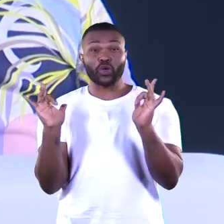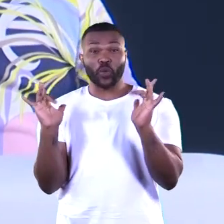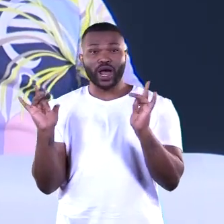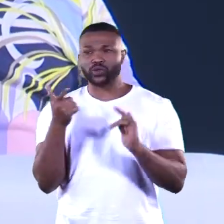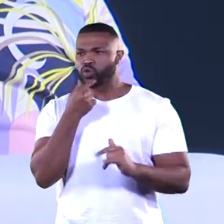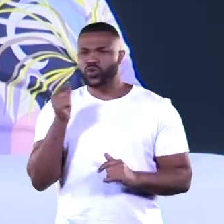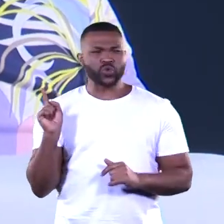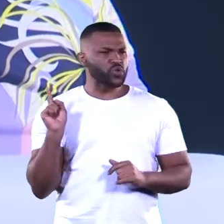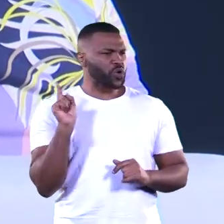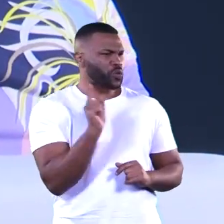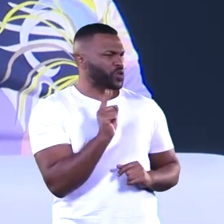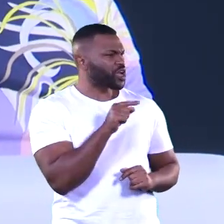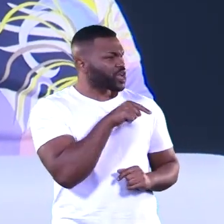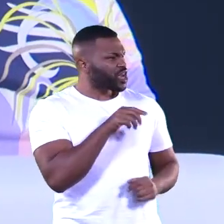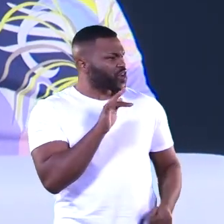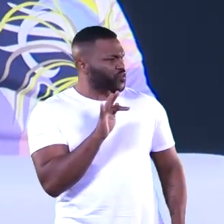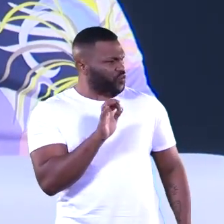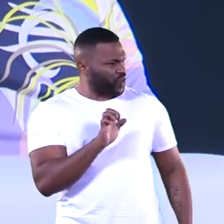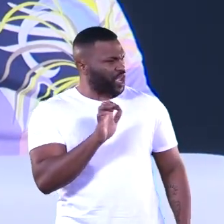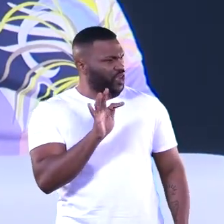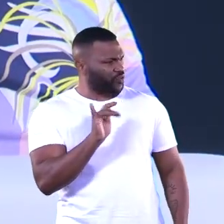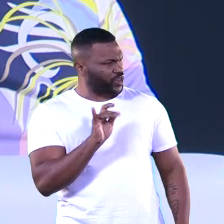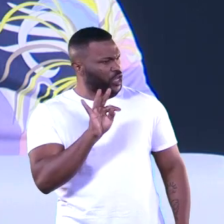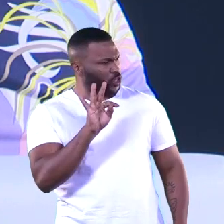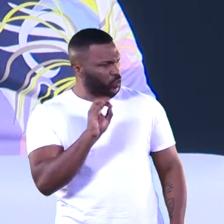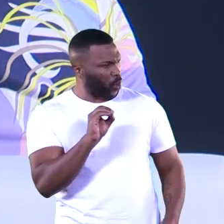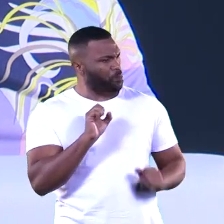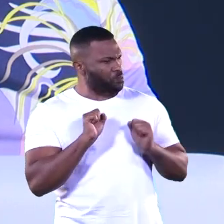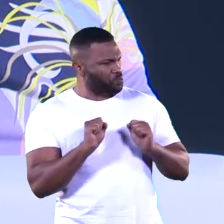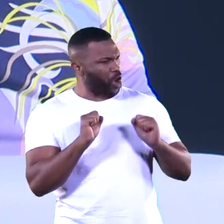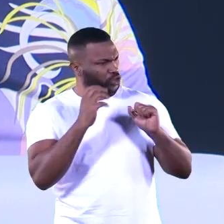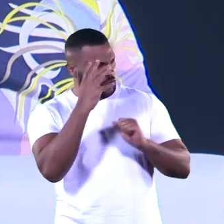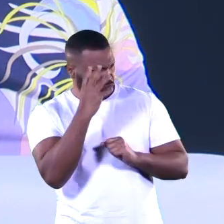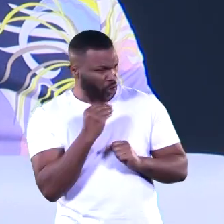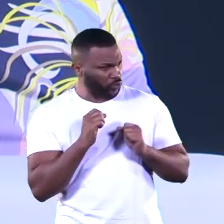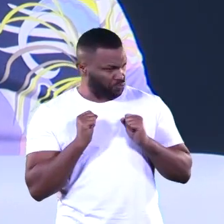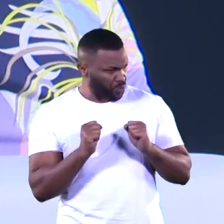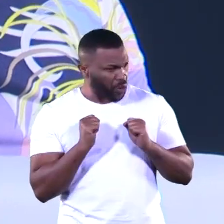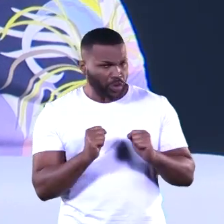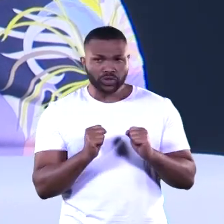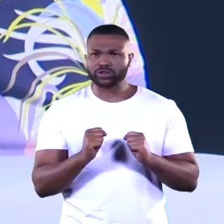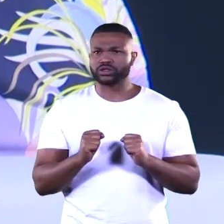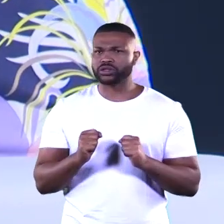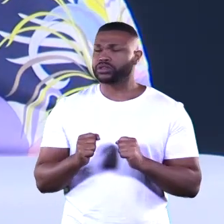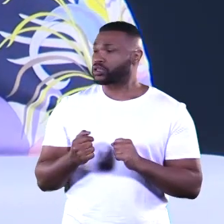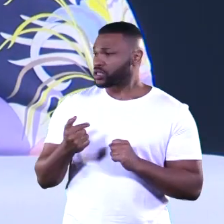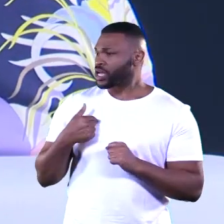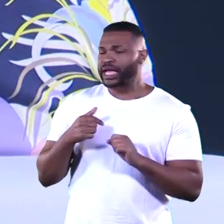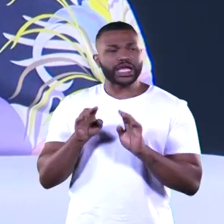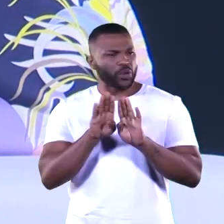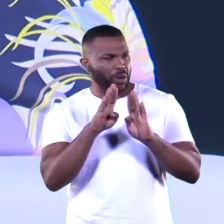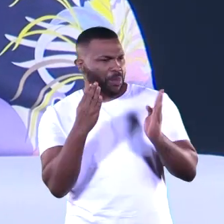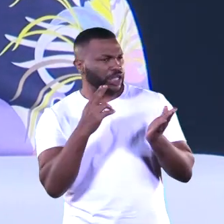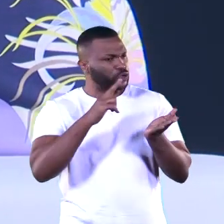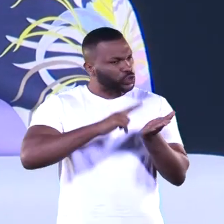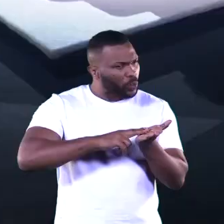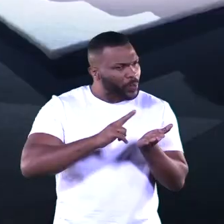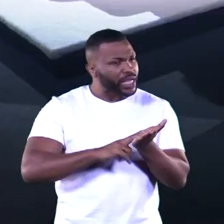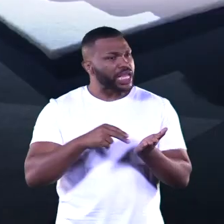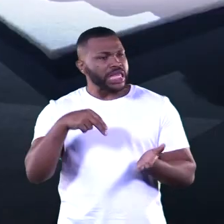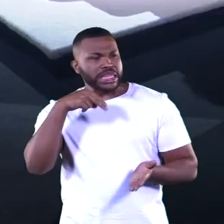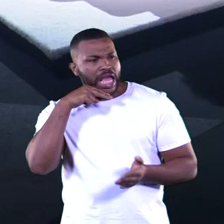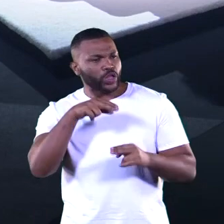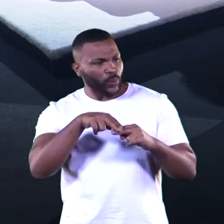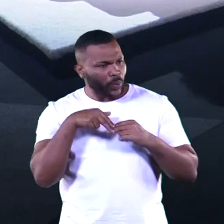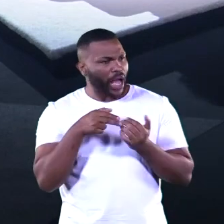falou assim: Fefito, posso fazer uma foto com você? E não é normalmente o tipo de gente que pede foto comigo, dizendo tipo, ah, saí do armário por sua causa, ou aceitei meu neto por sua